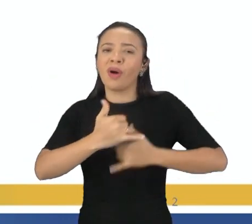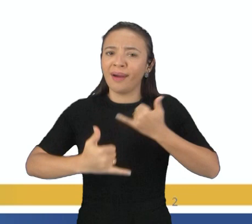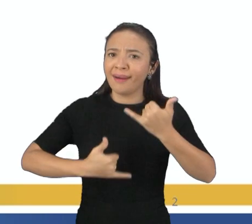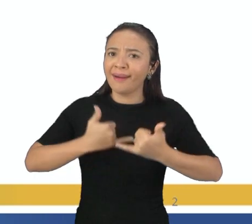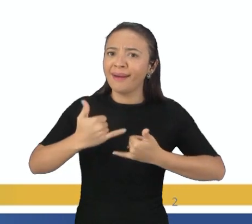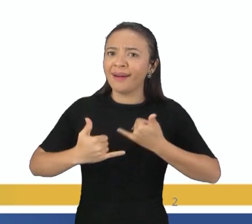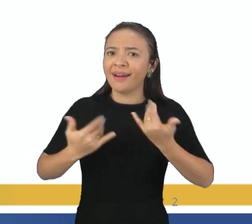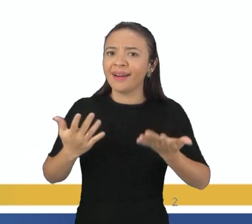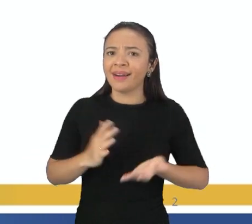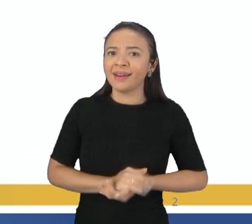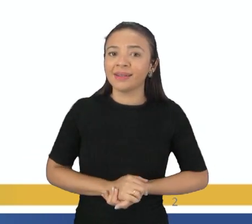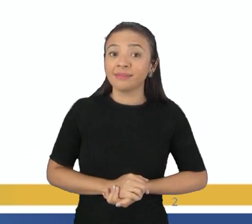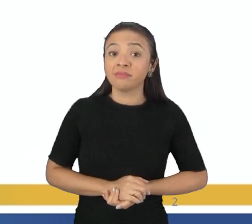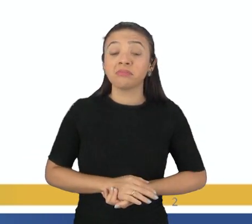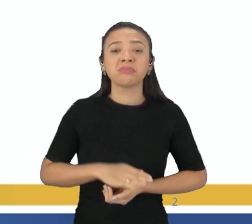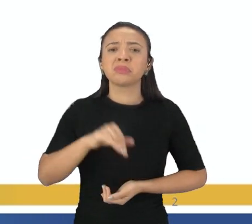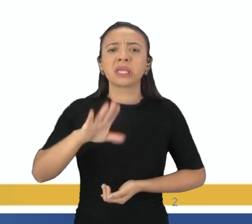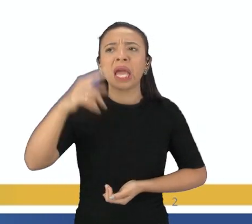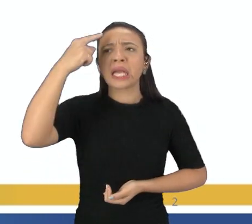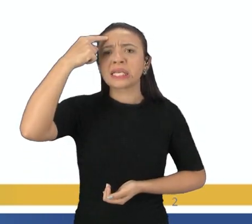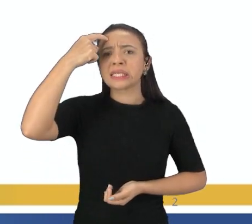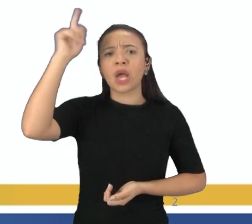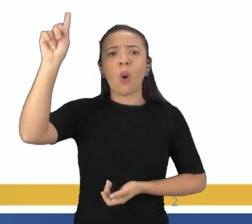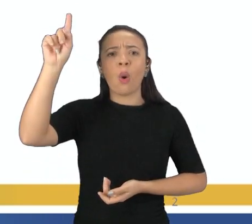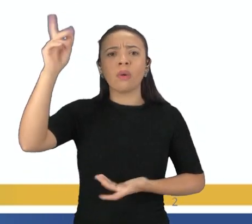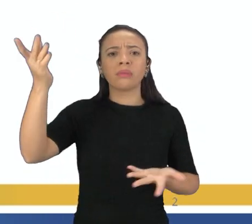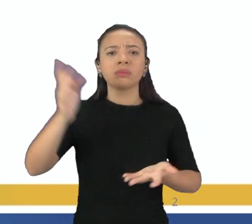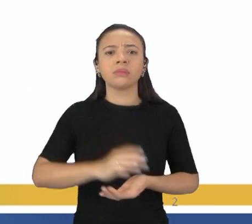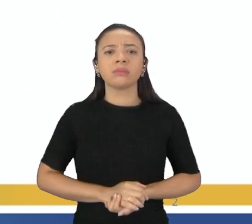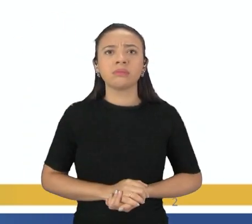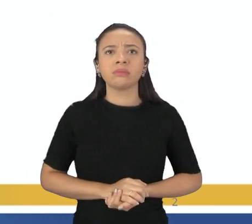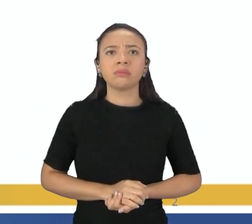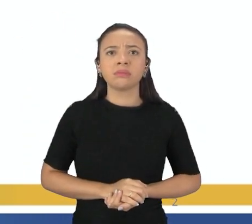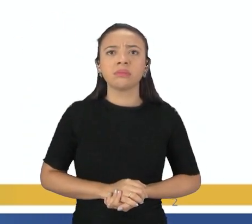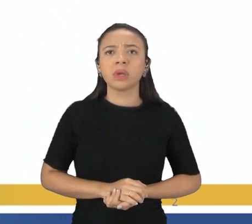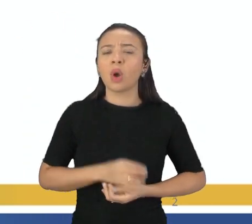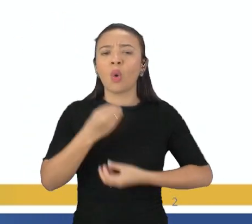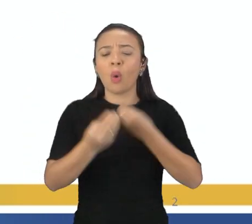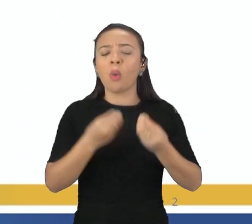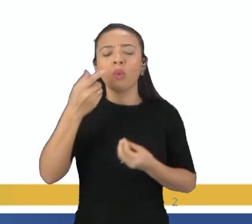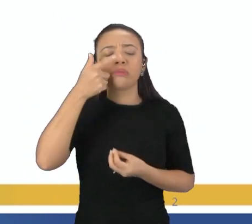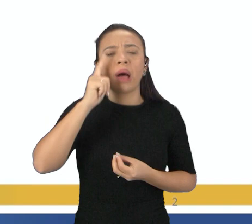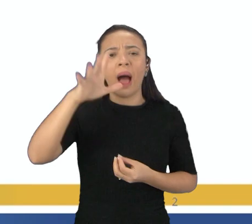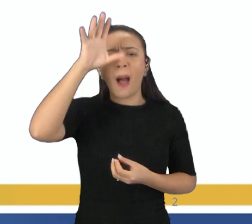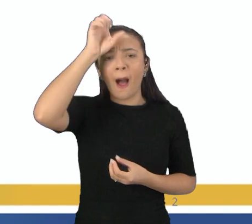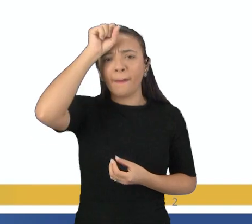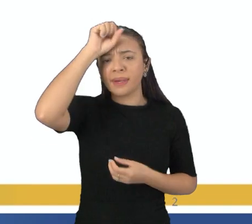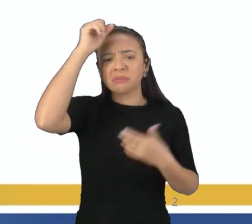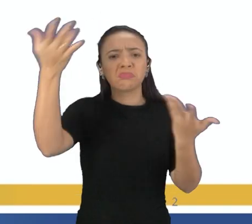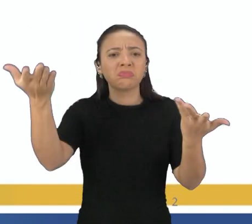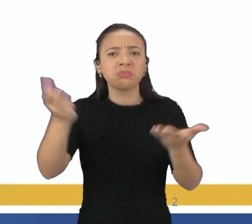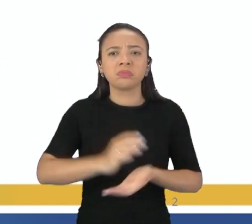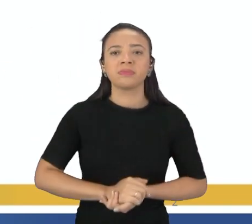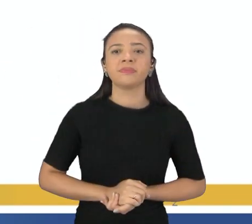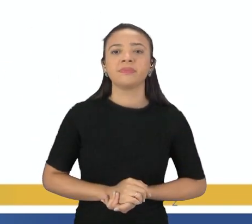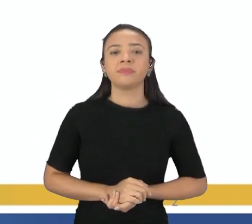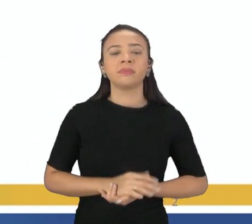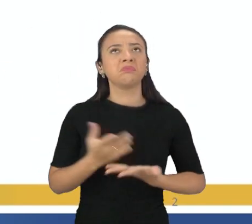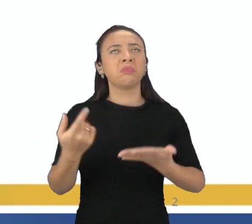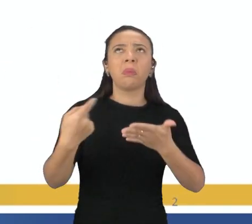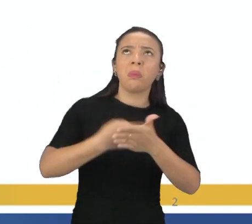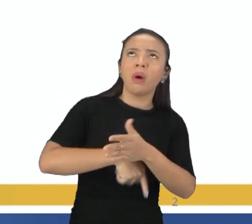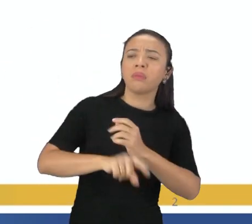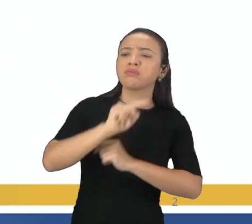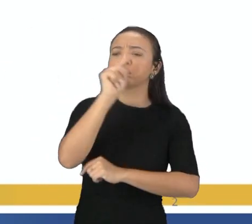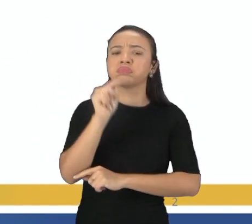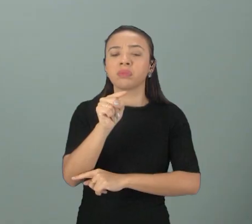brincar? Sabe quem os criou? E com quem aprendeu esses jogos e brincadeiras? Aí fica o questionamento, né? Antes da gente iniciar